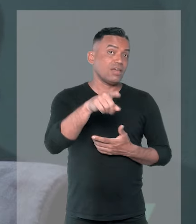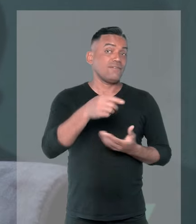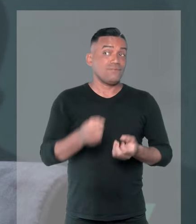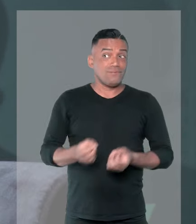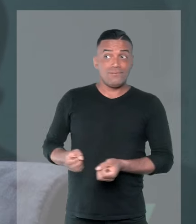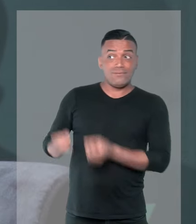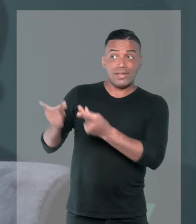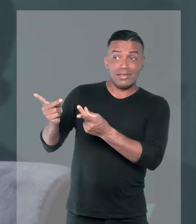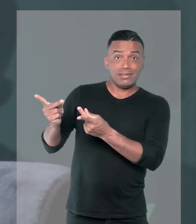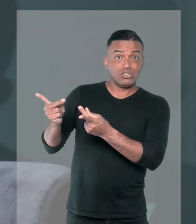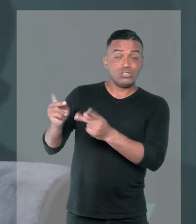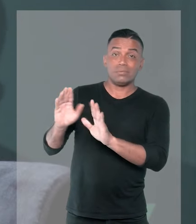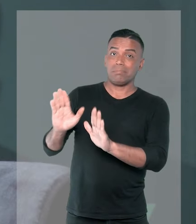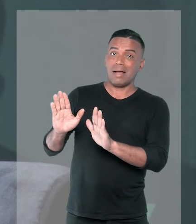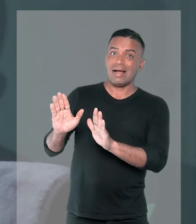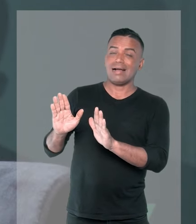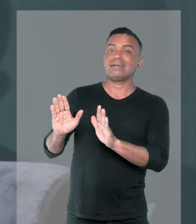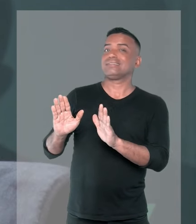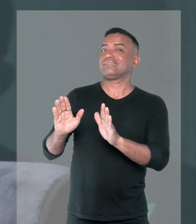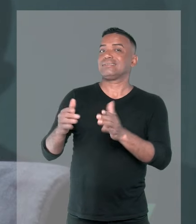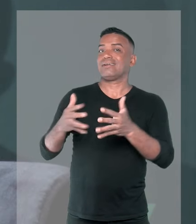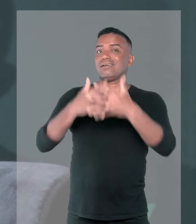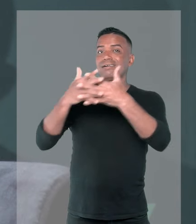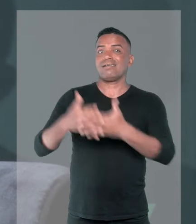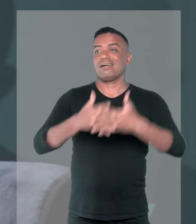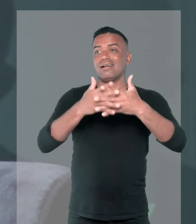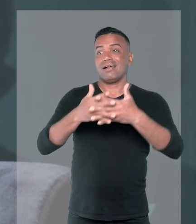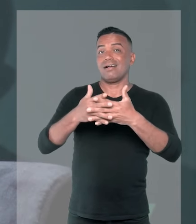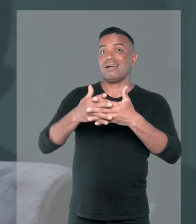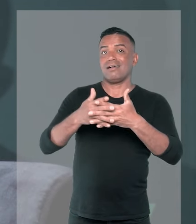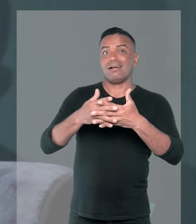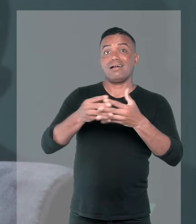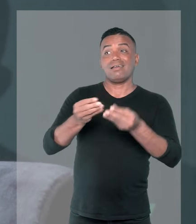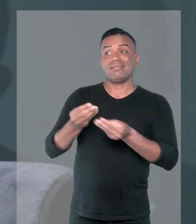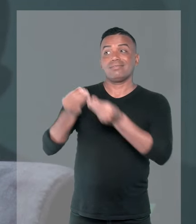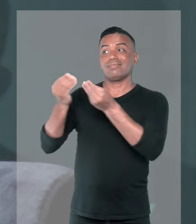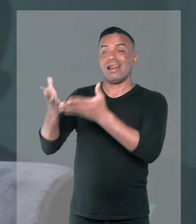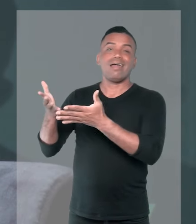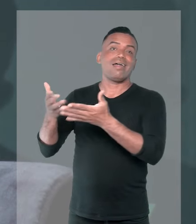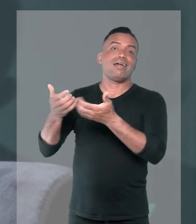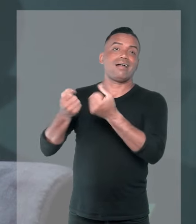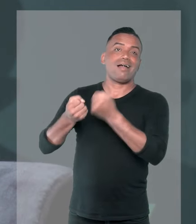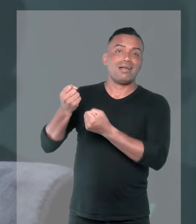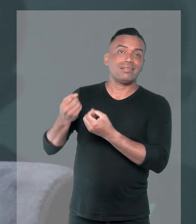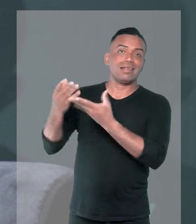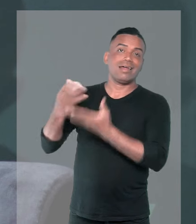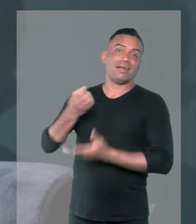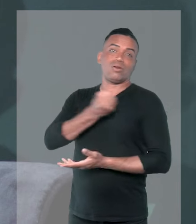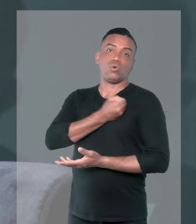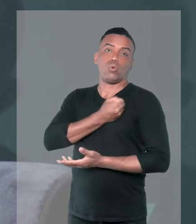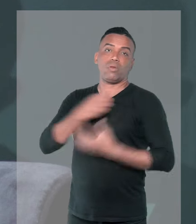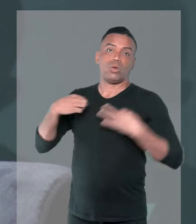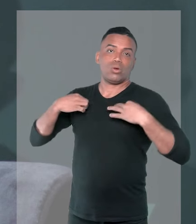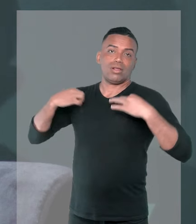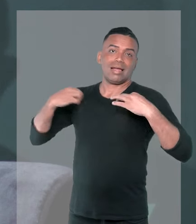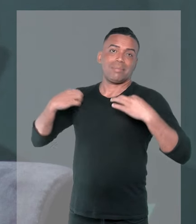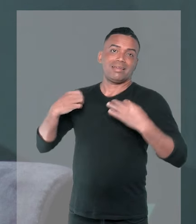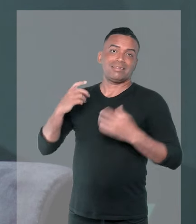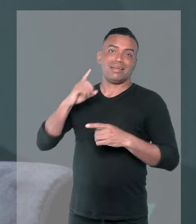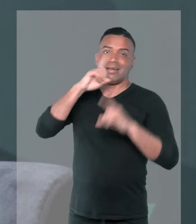vende mas a transportadora entrega o número errado aí começa a ser o inferno